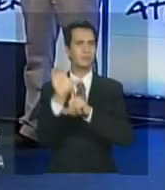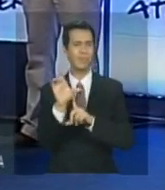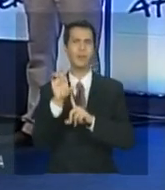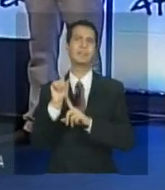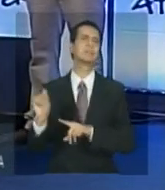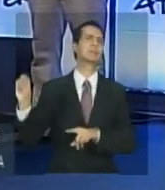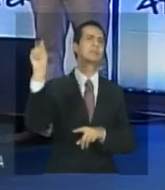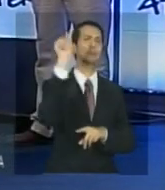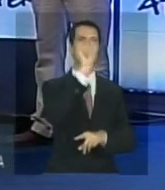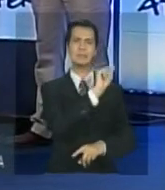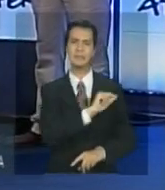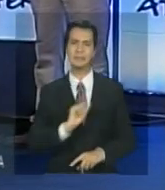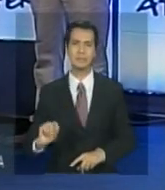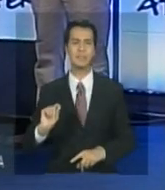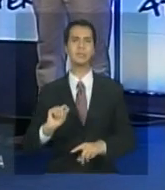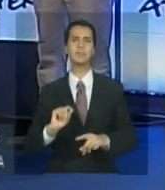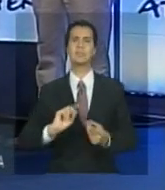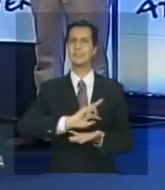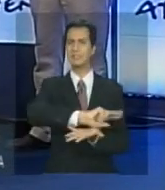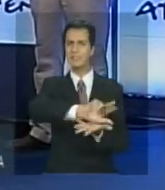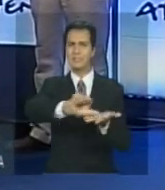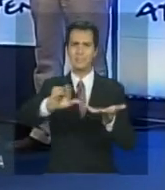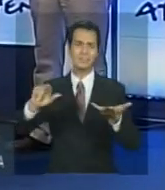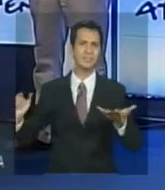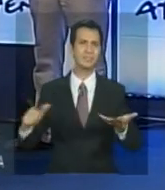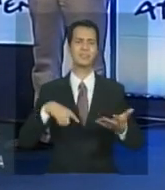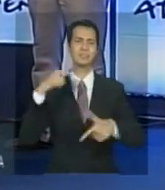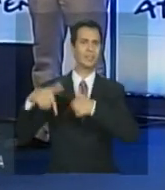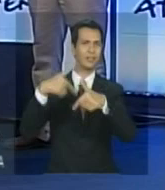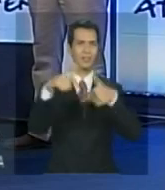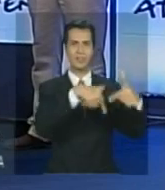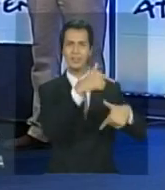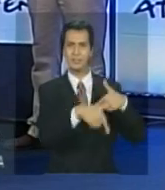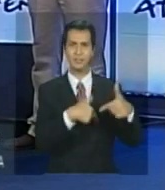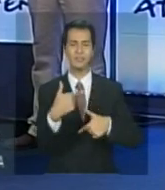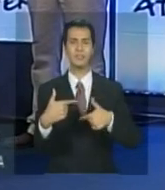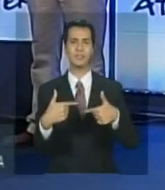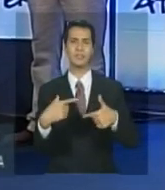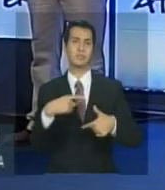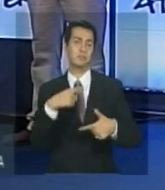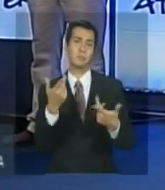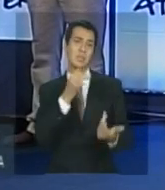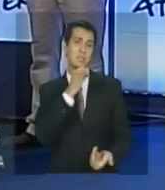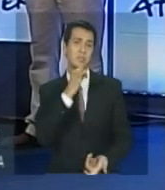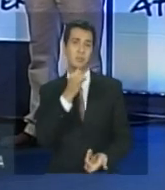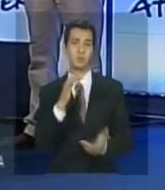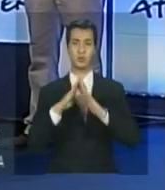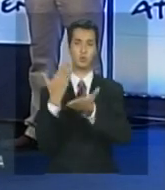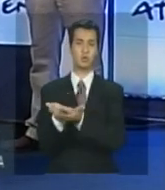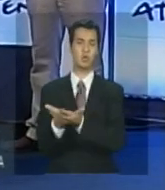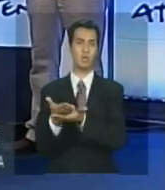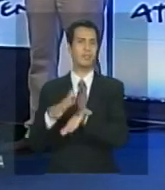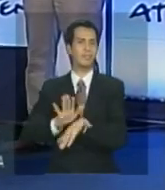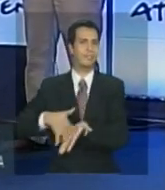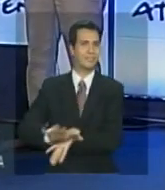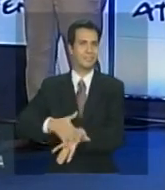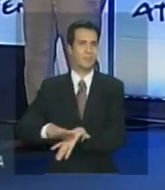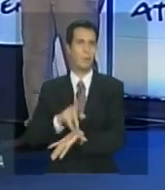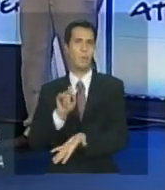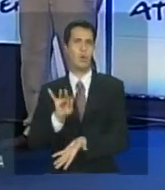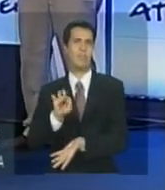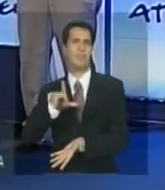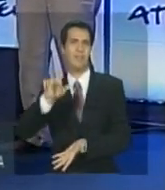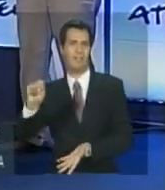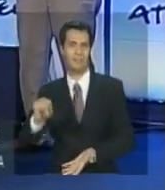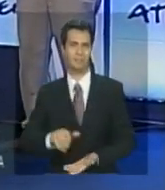comunidades, né? Várias atividades, por exemplo, como a Escola de Samba Portela e Império